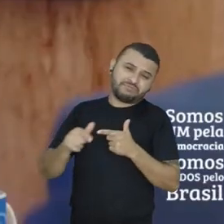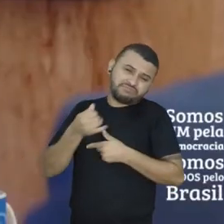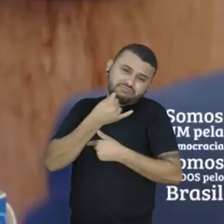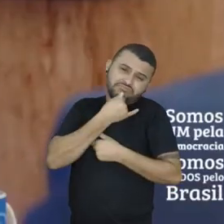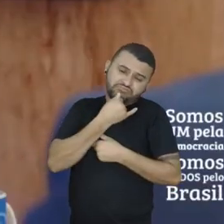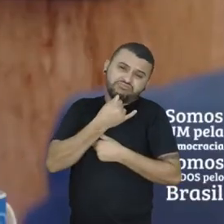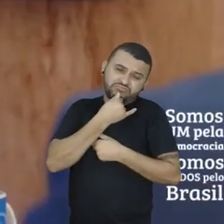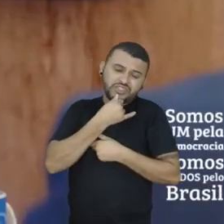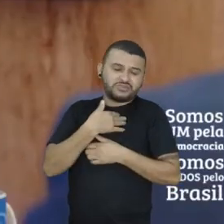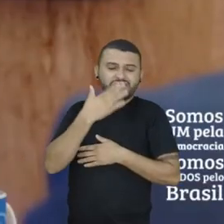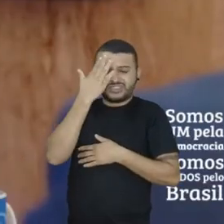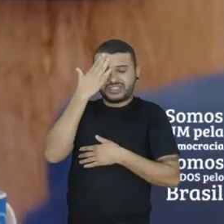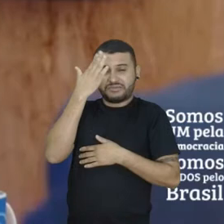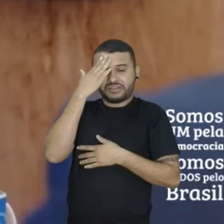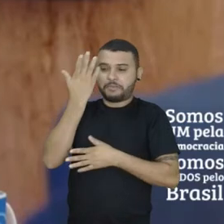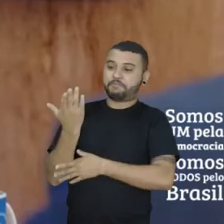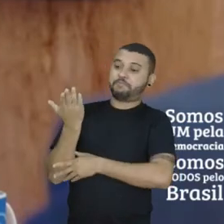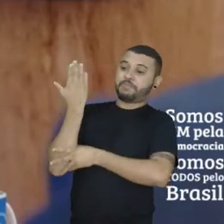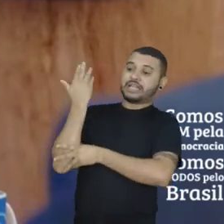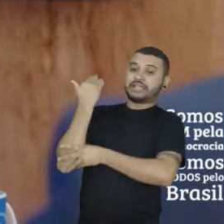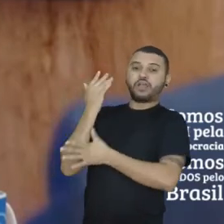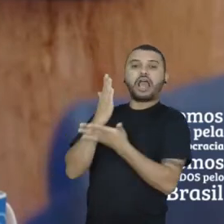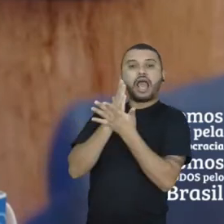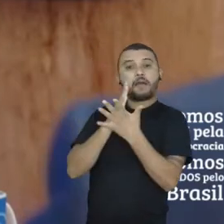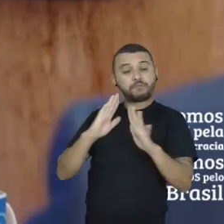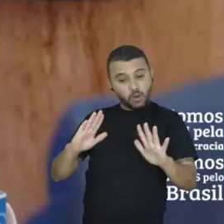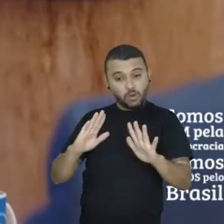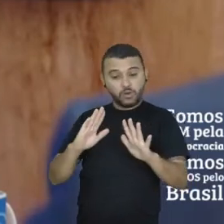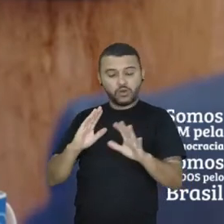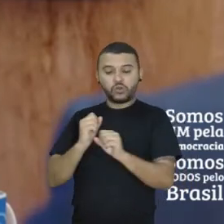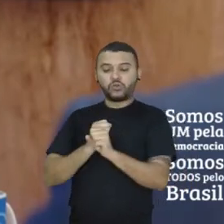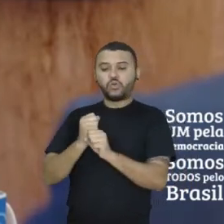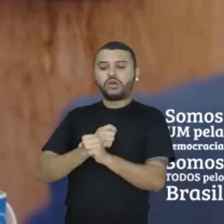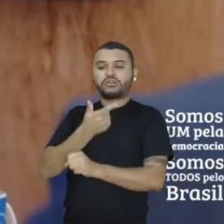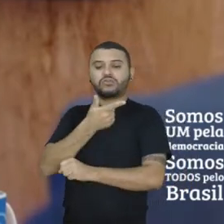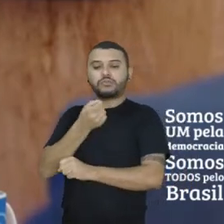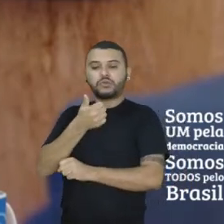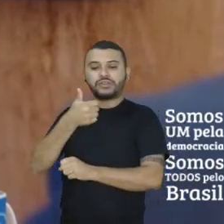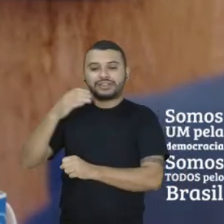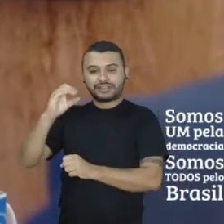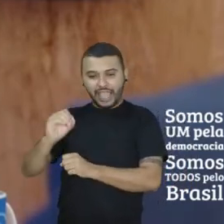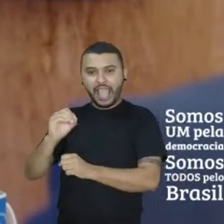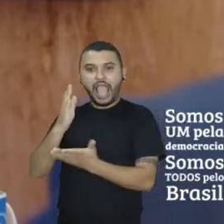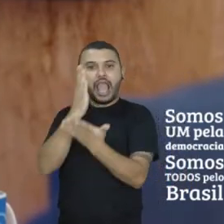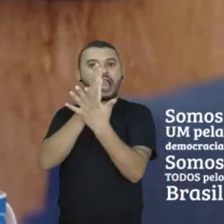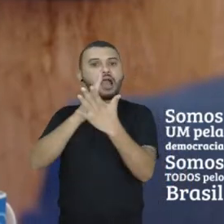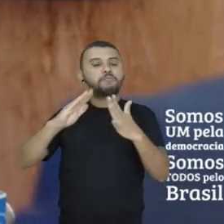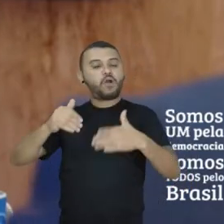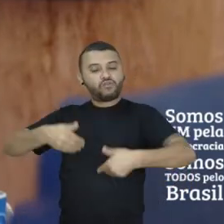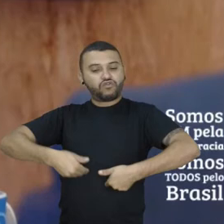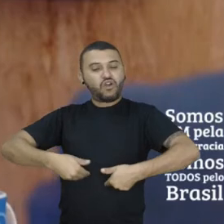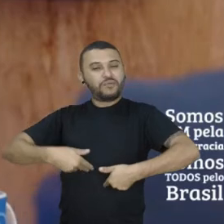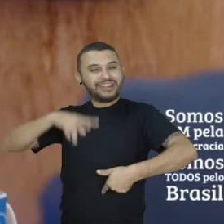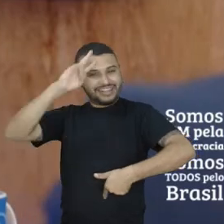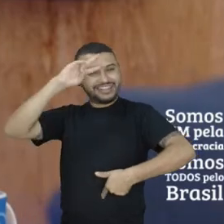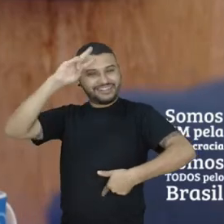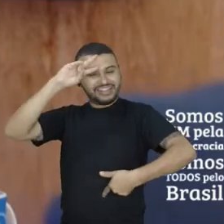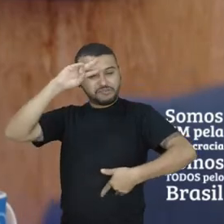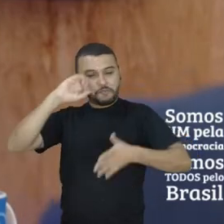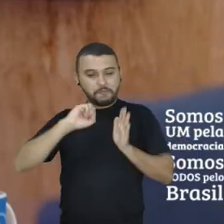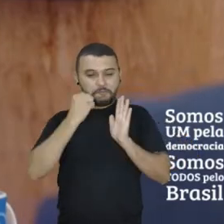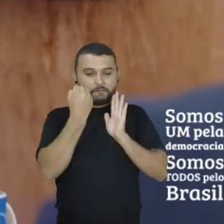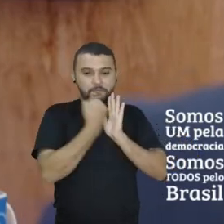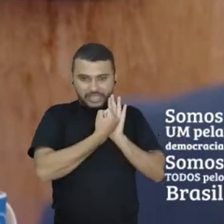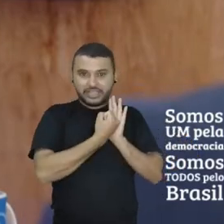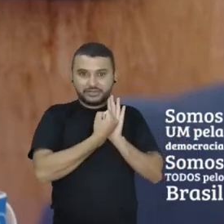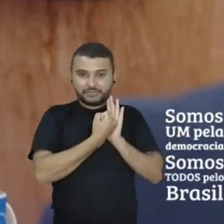tinha, isso já tinha acabado. Quer dizer, o Brasil, em 2010, saiu do mapa da fome. Então, voltamos